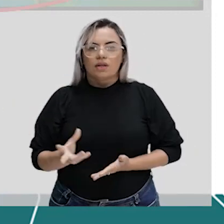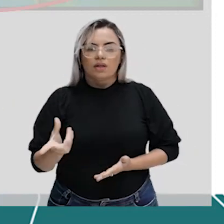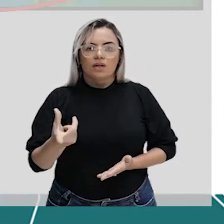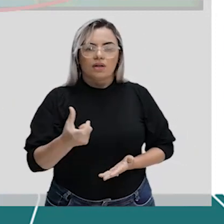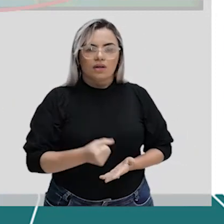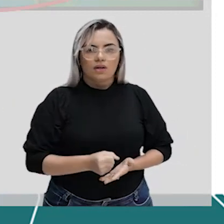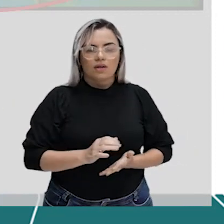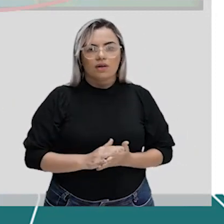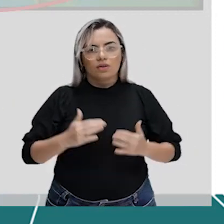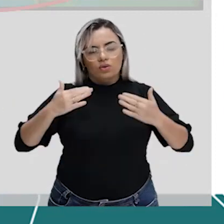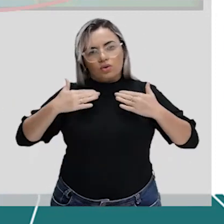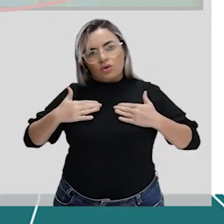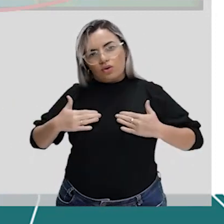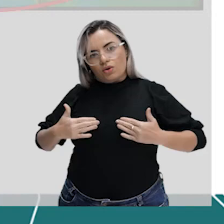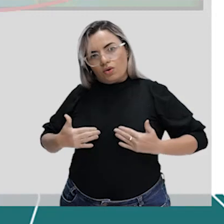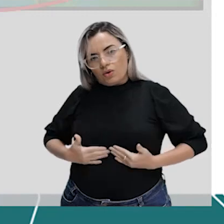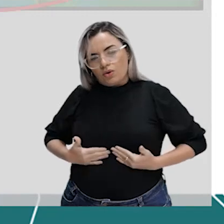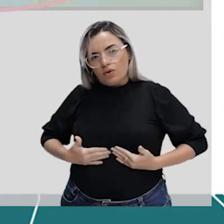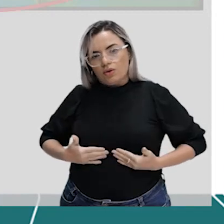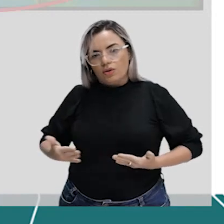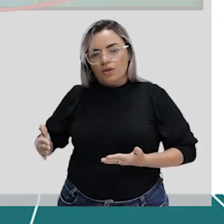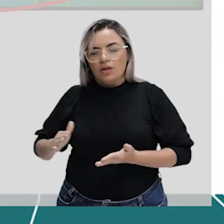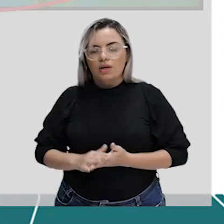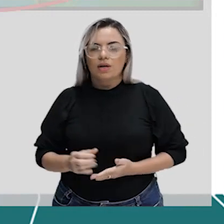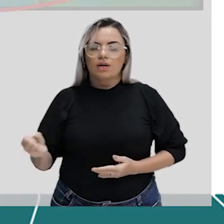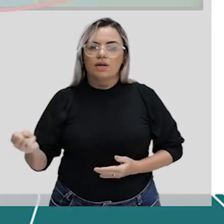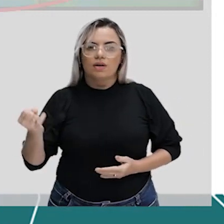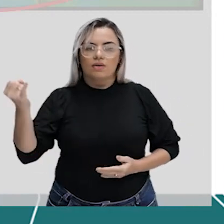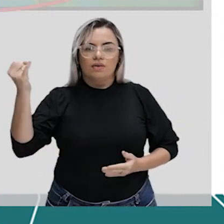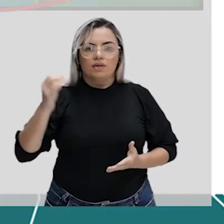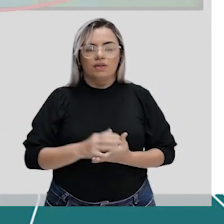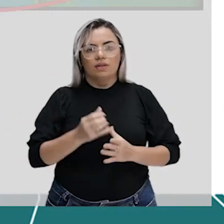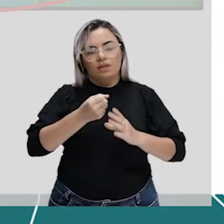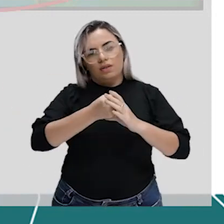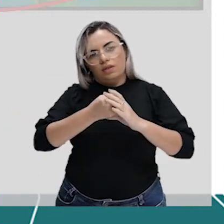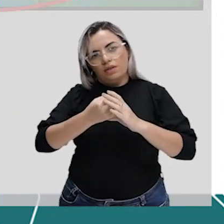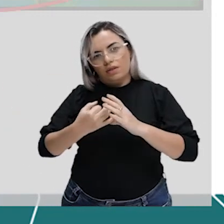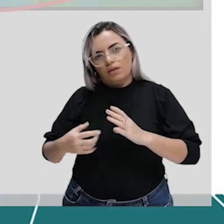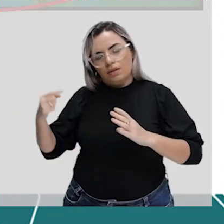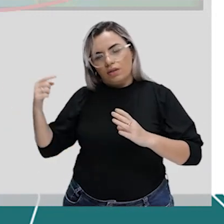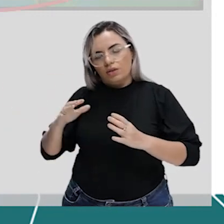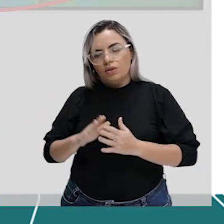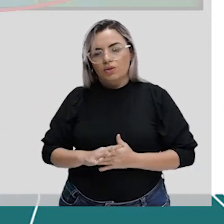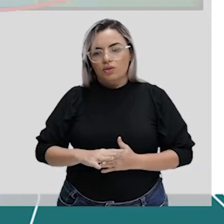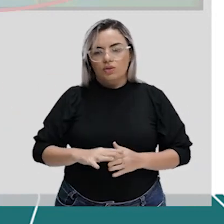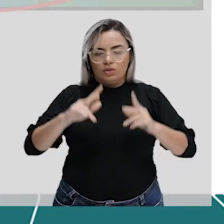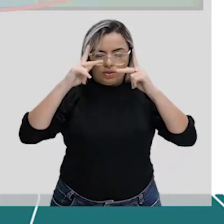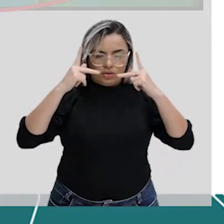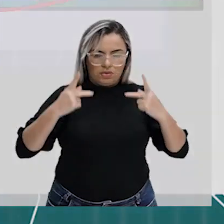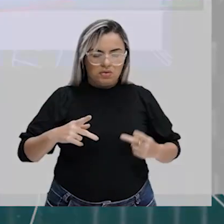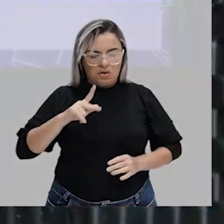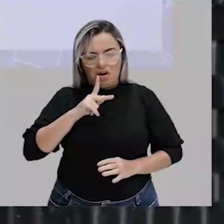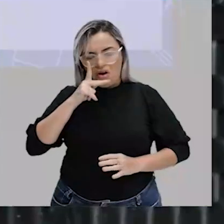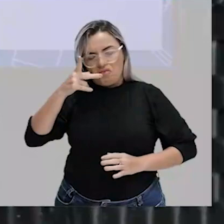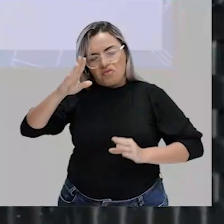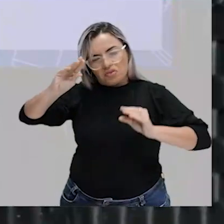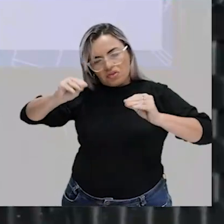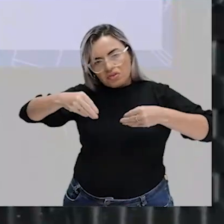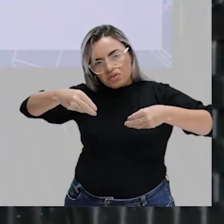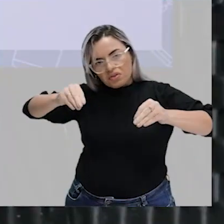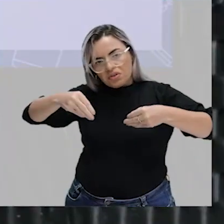importante eu frisar uma coisinha aqui para vocês. Dentre as capacidades físicas do ser humano, que é a força, a